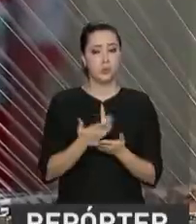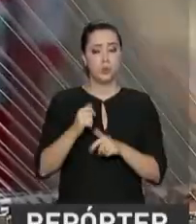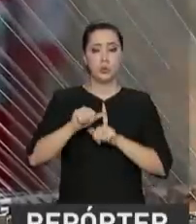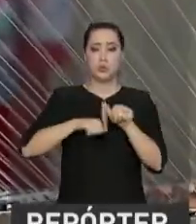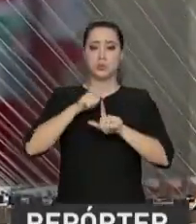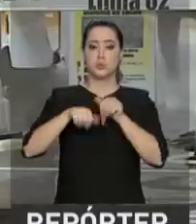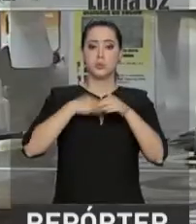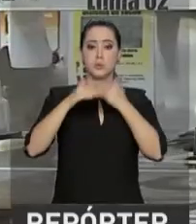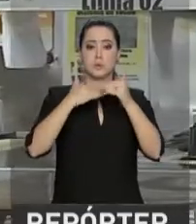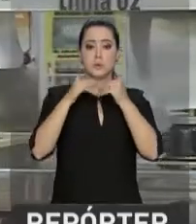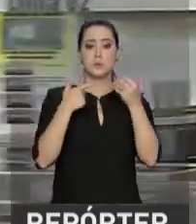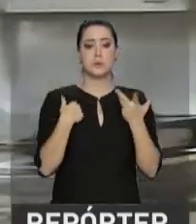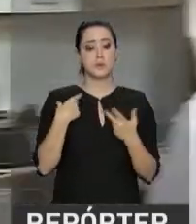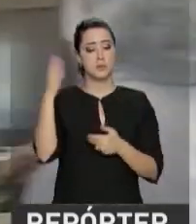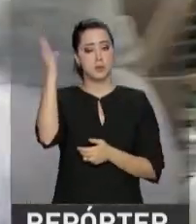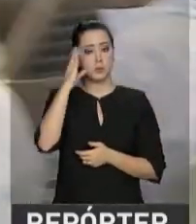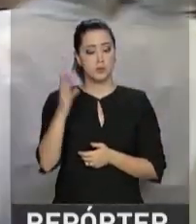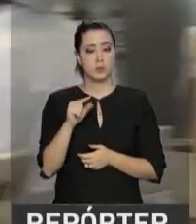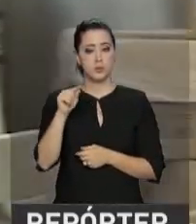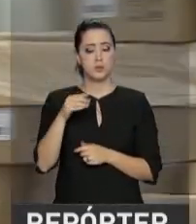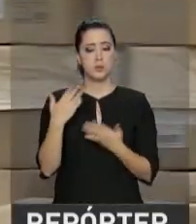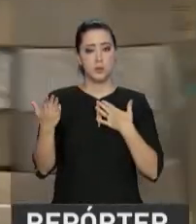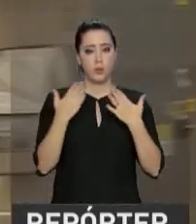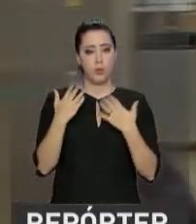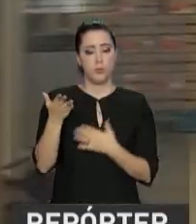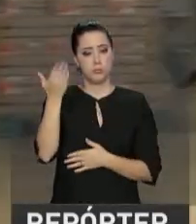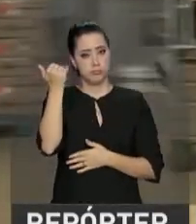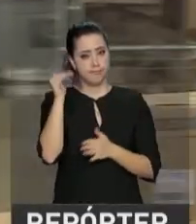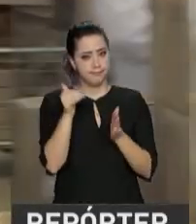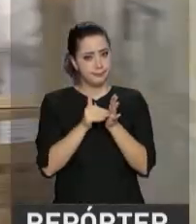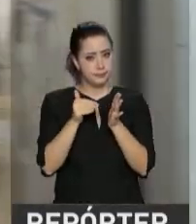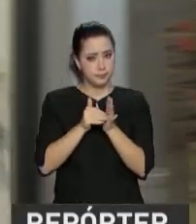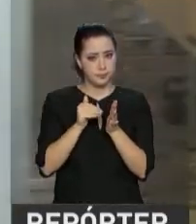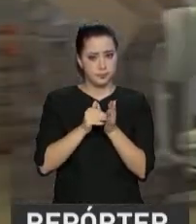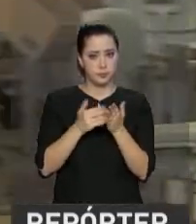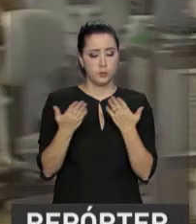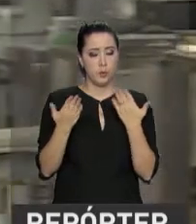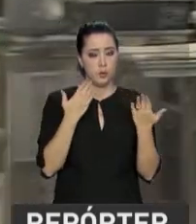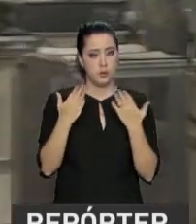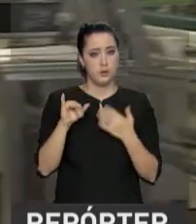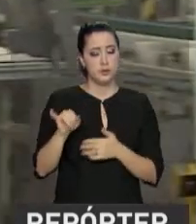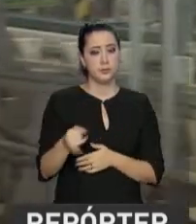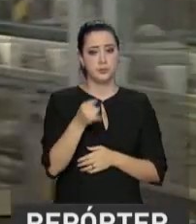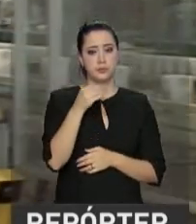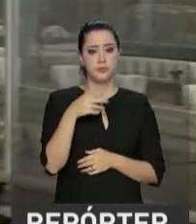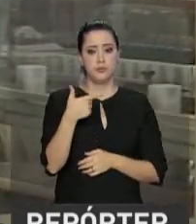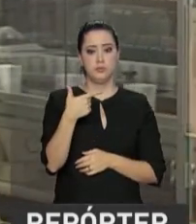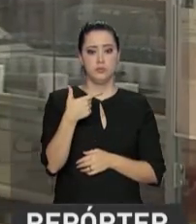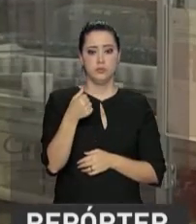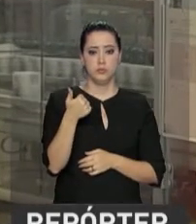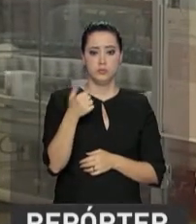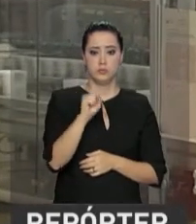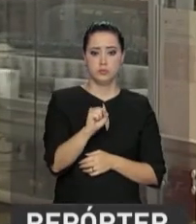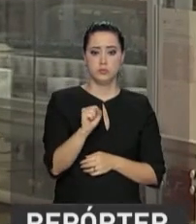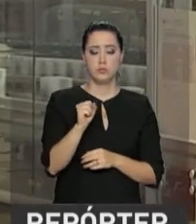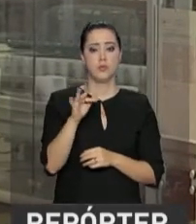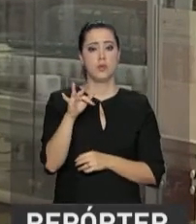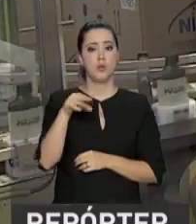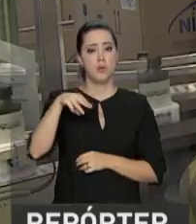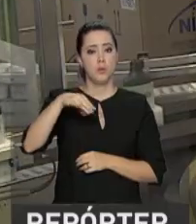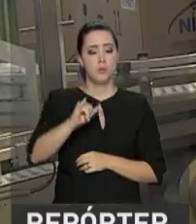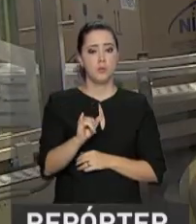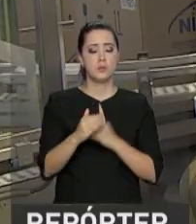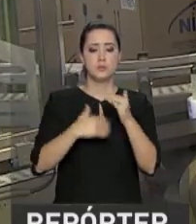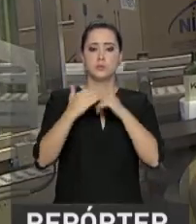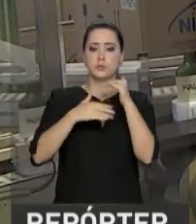de crescimento para o país em relação ao último prognóstico de janeiro para 2018 o fmi espera